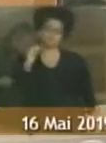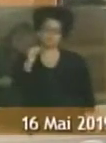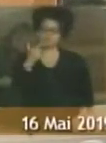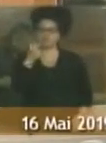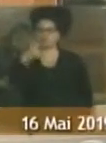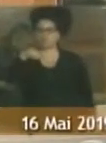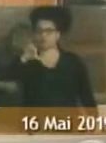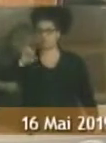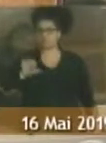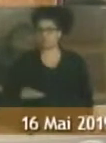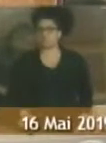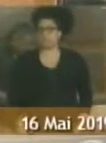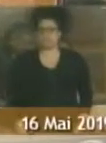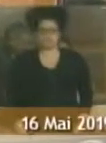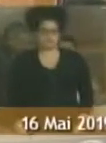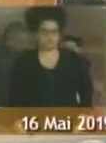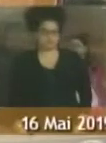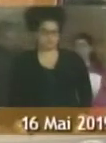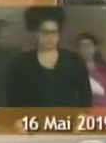2019.